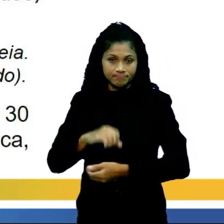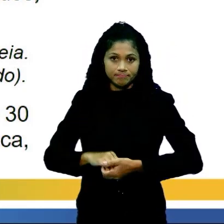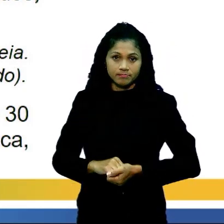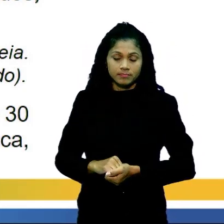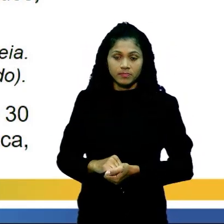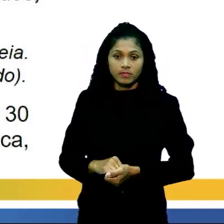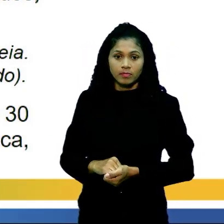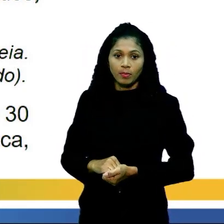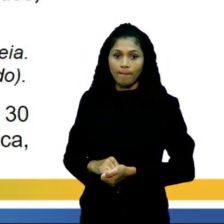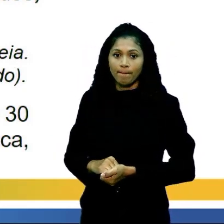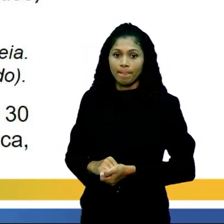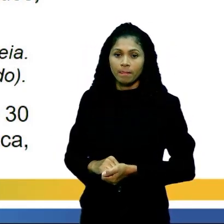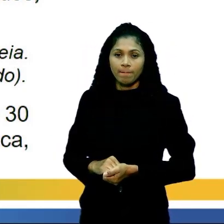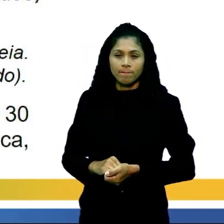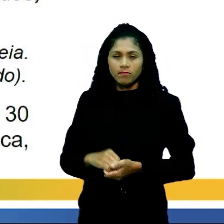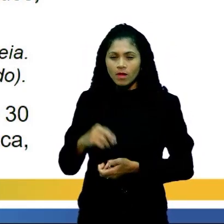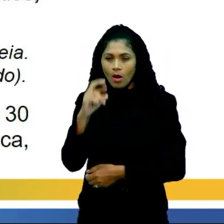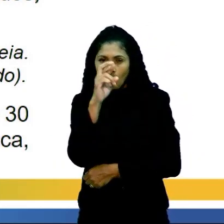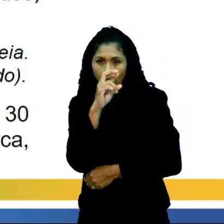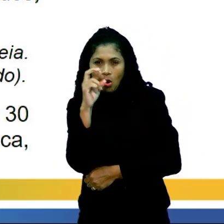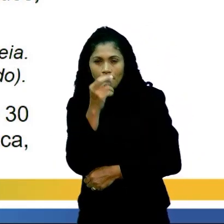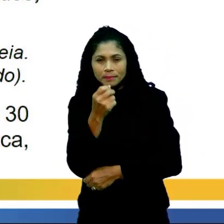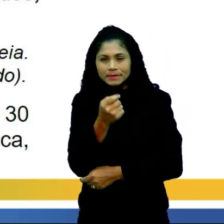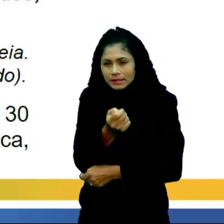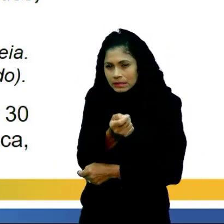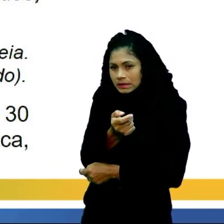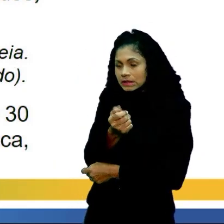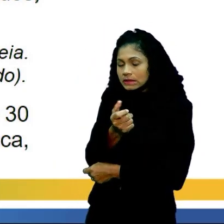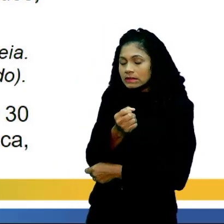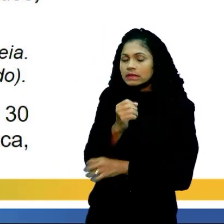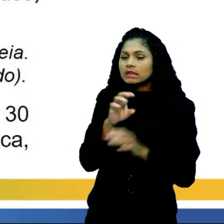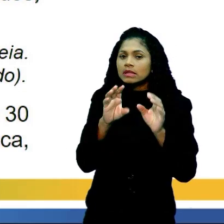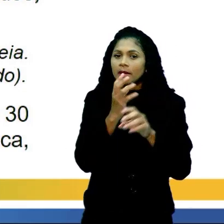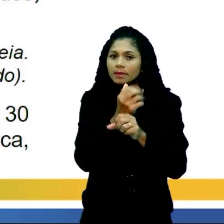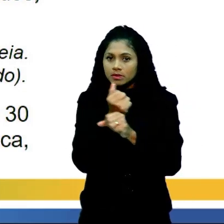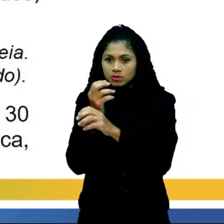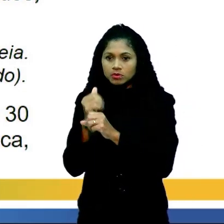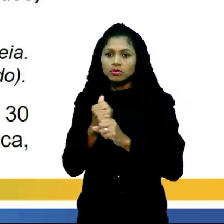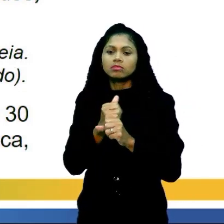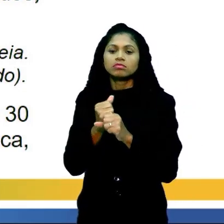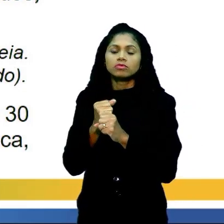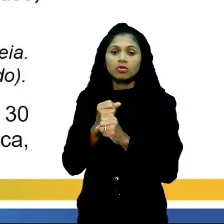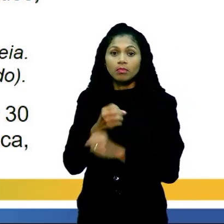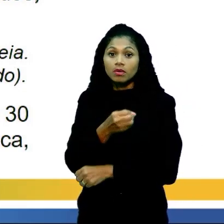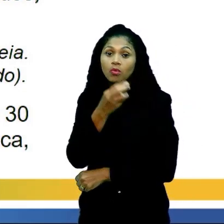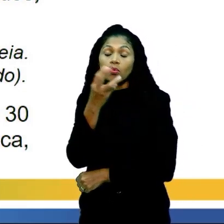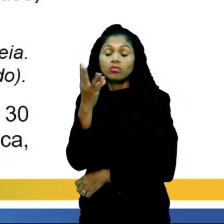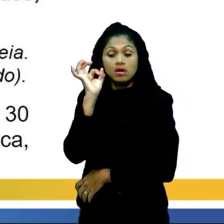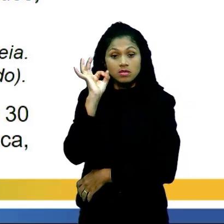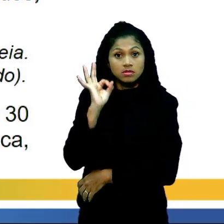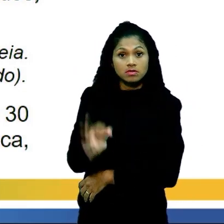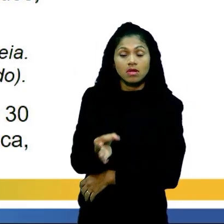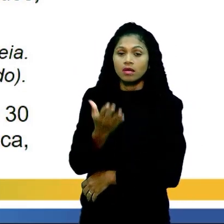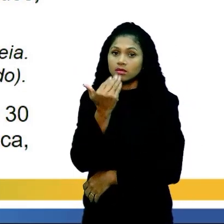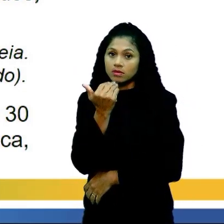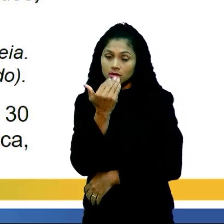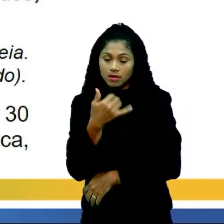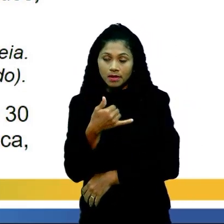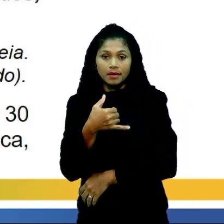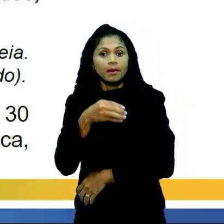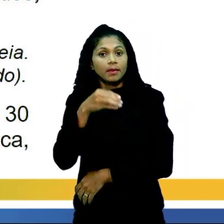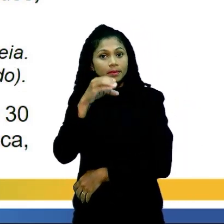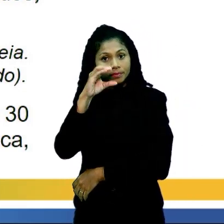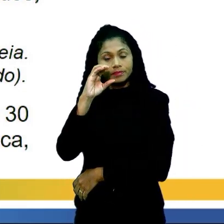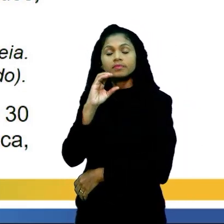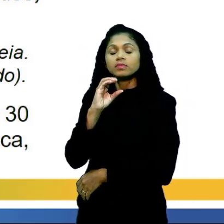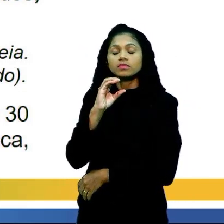Diz o seguinte: observe as dicas para calcular a quantidade certa de alimentos e bebidas para